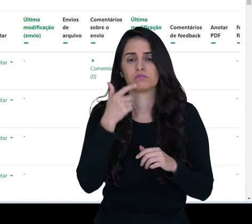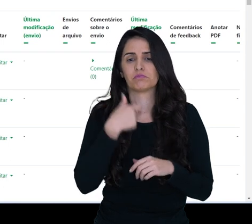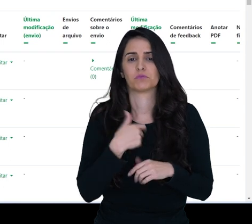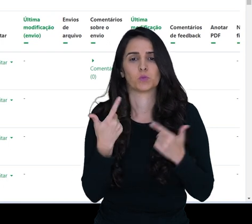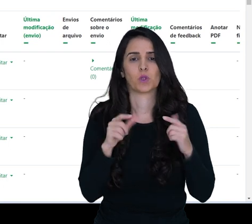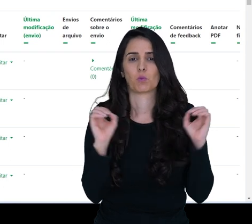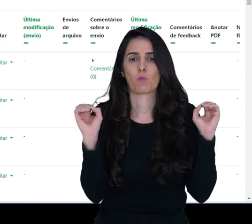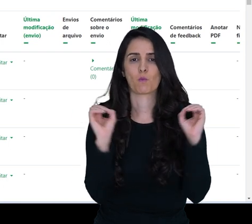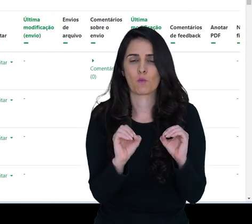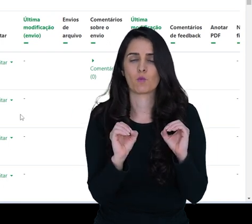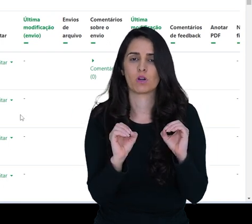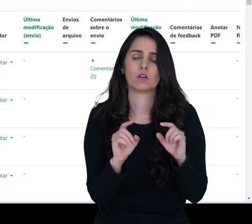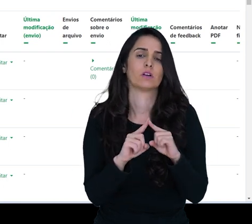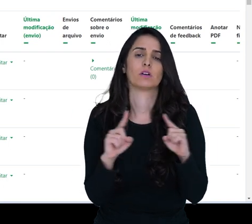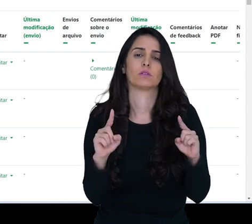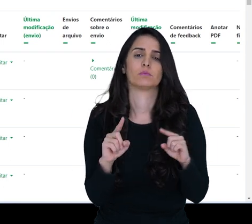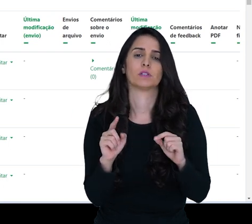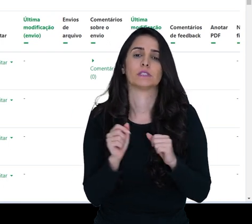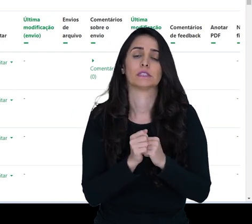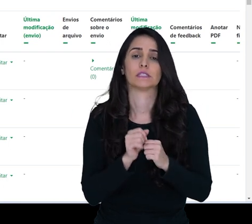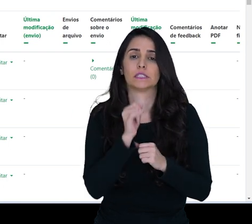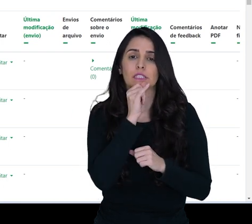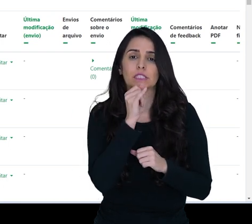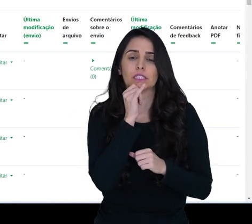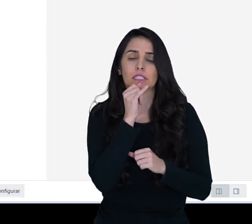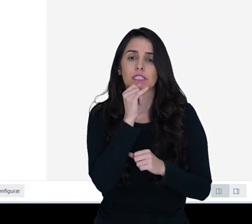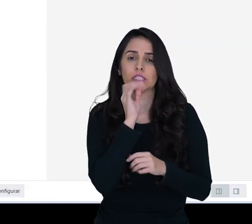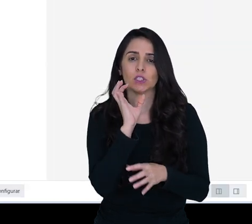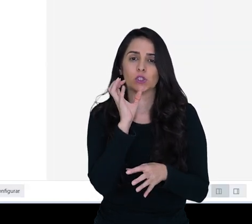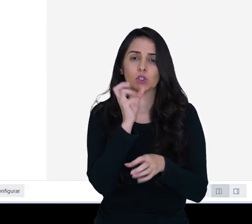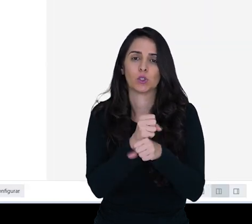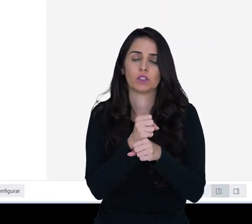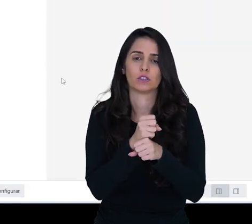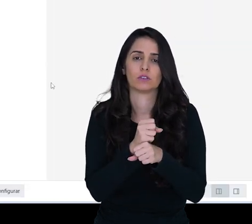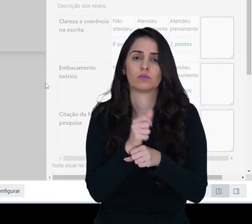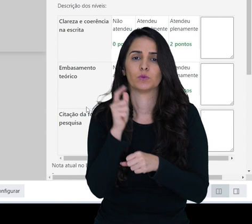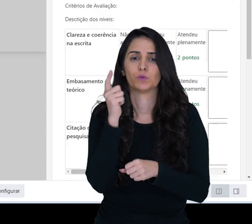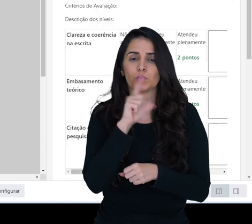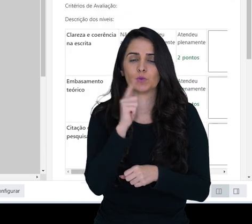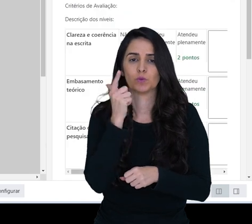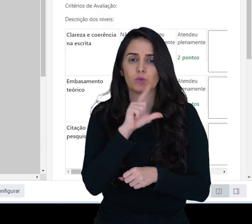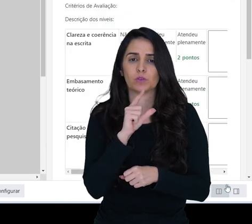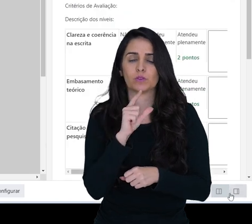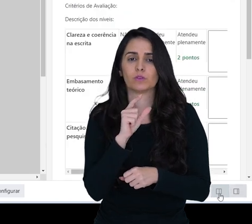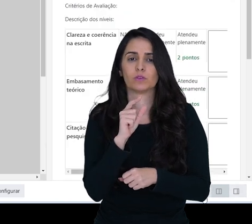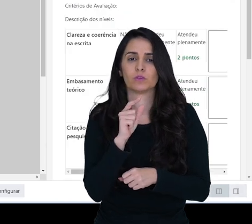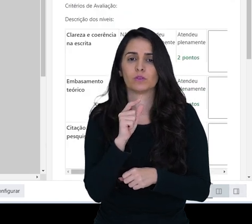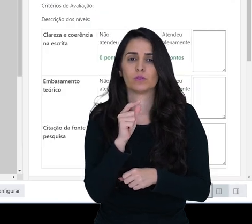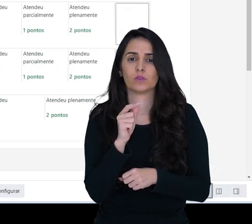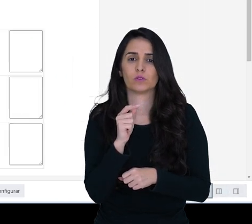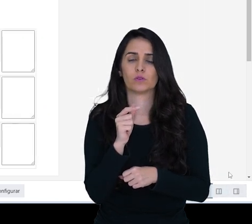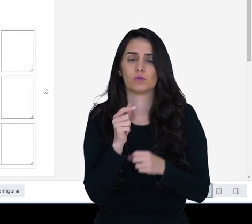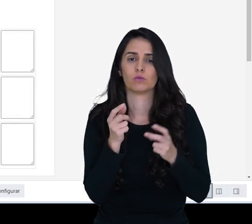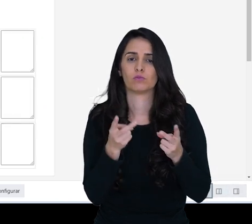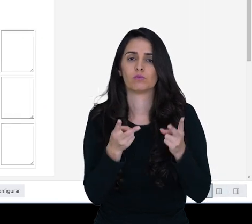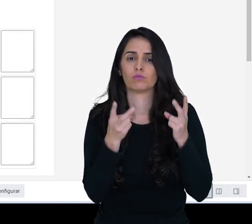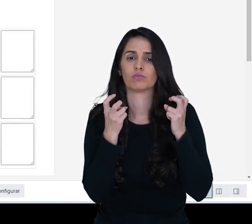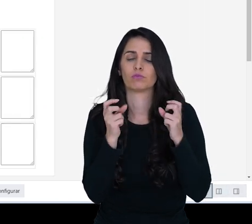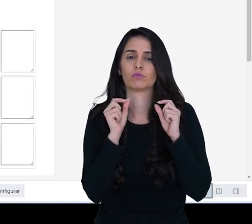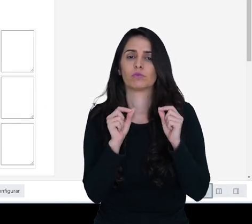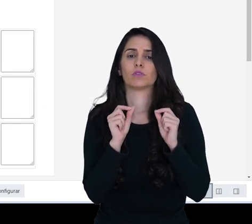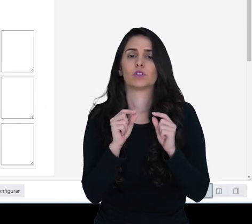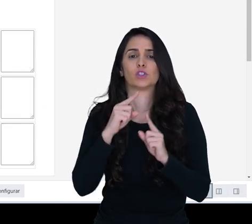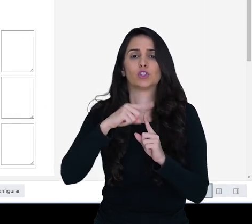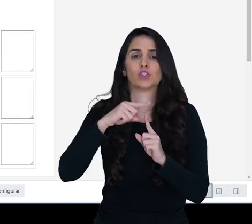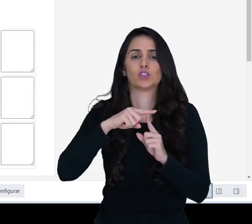envios eu não tenho nenhum envio ainda mas no caso aqui se eu for em nota eu consigo então observar